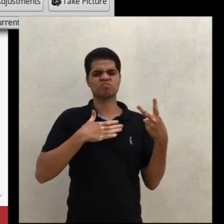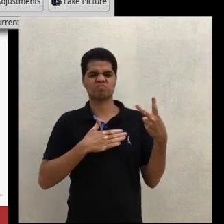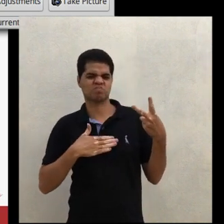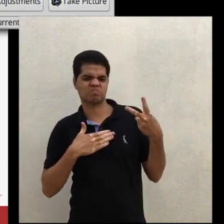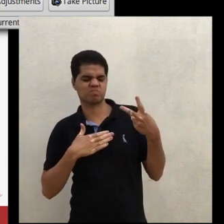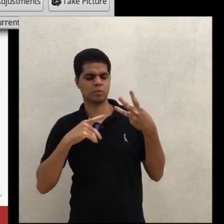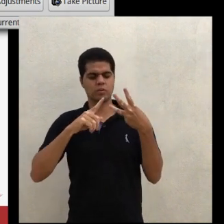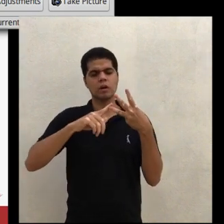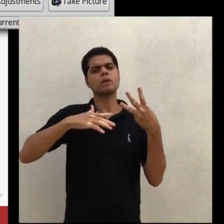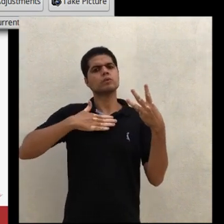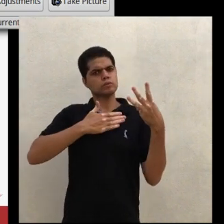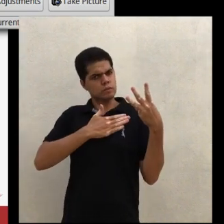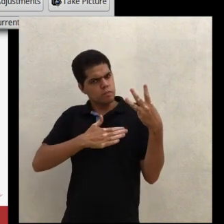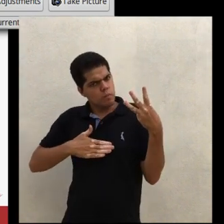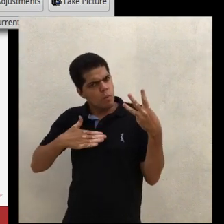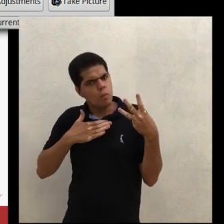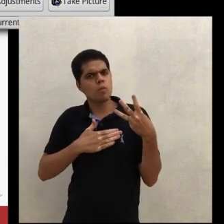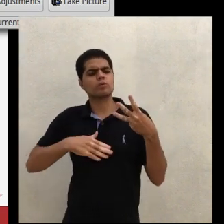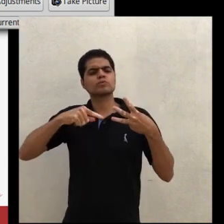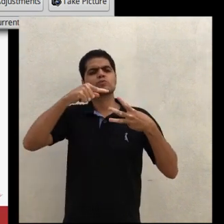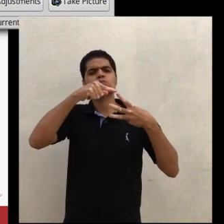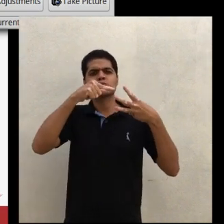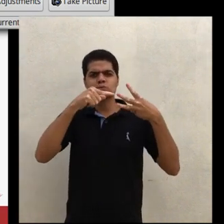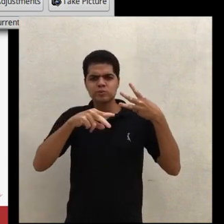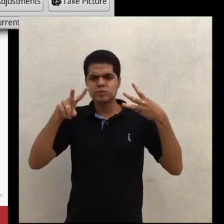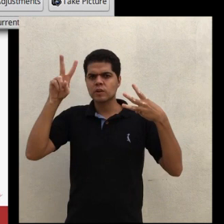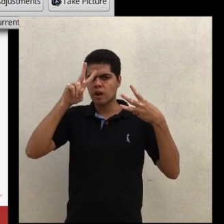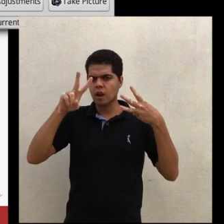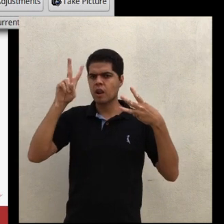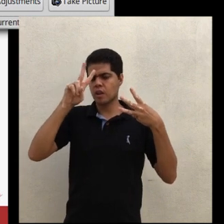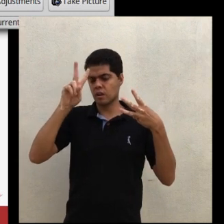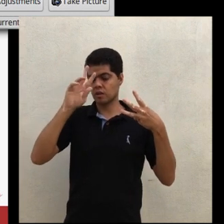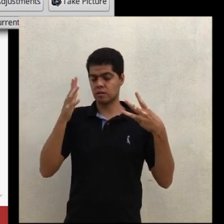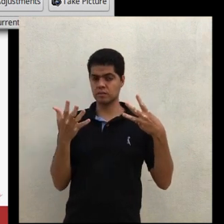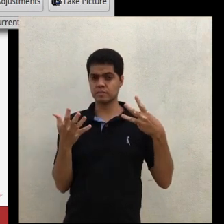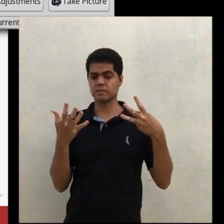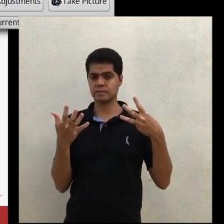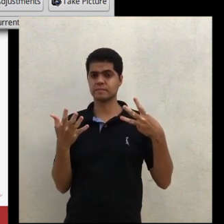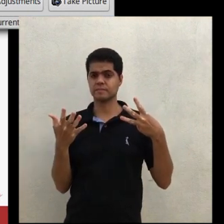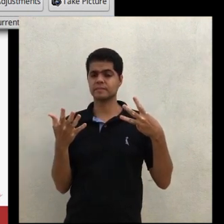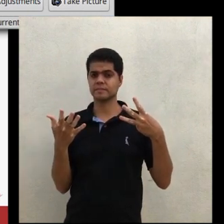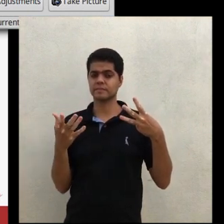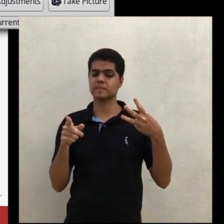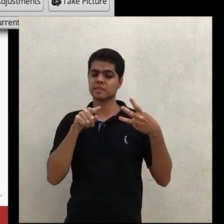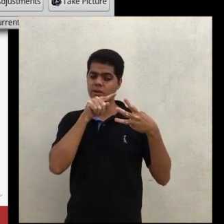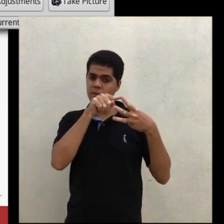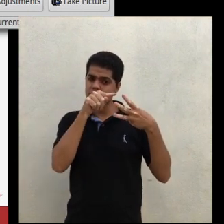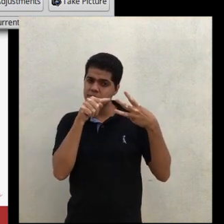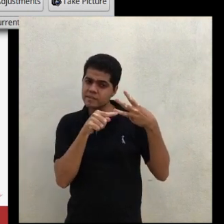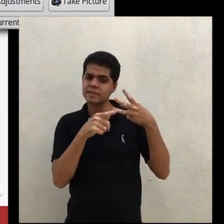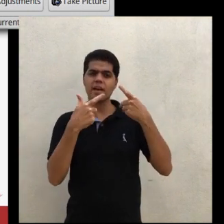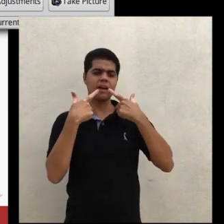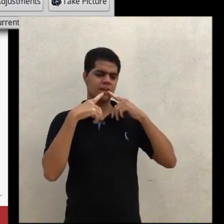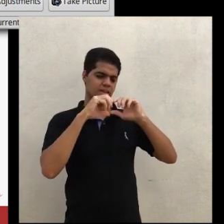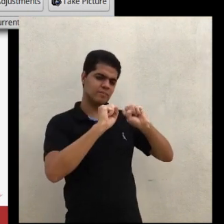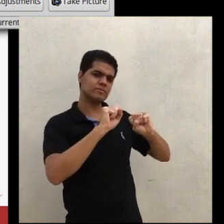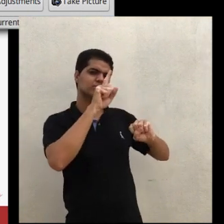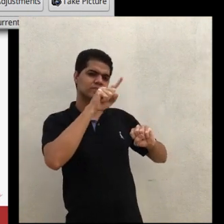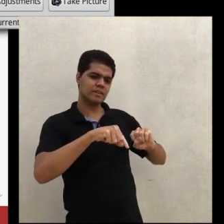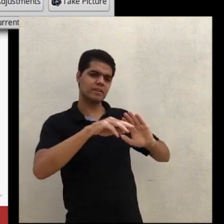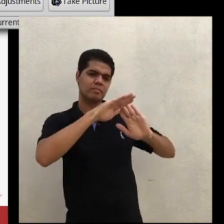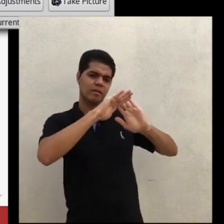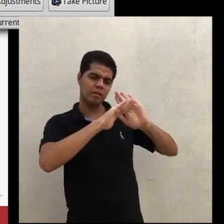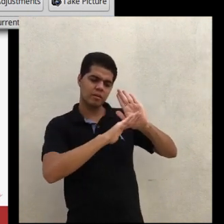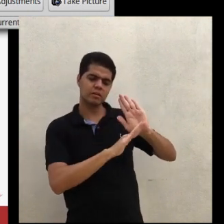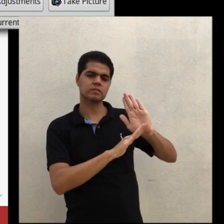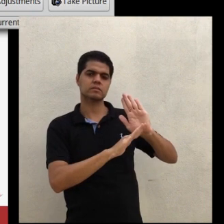análise sensorial, né? Isso a gente chama de termos linguísticos. Né? Então, vamos pegar aqui tempo de